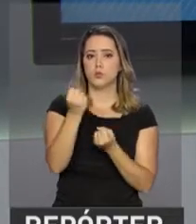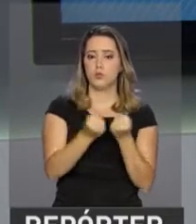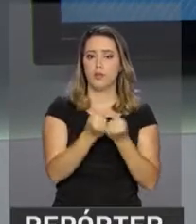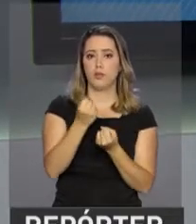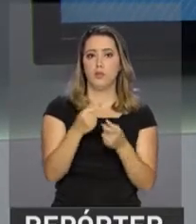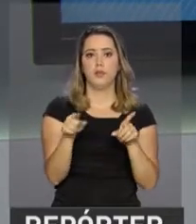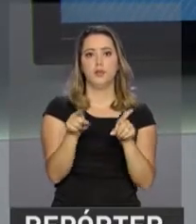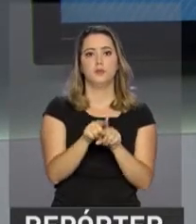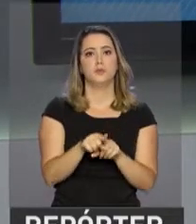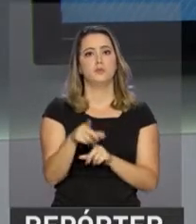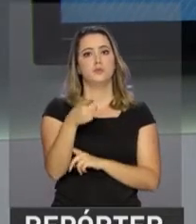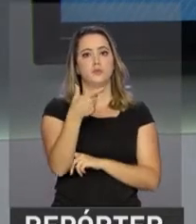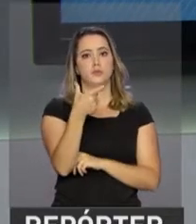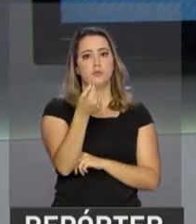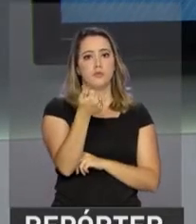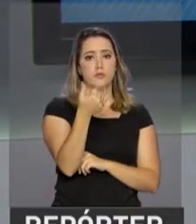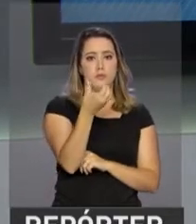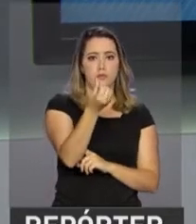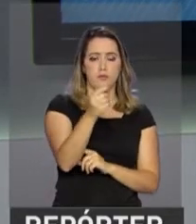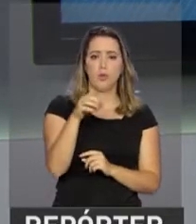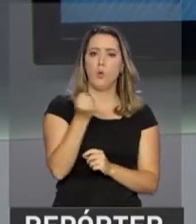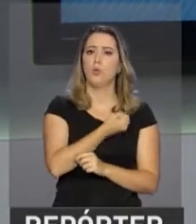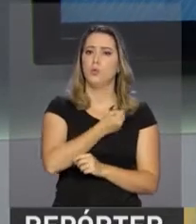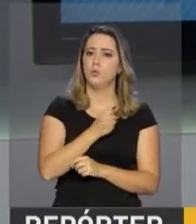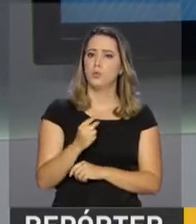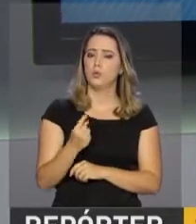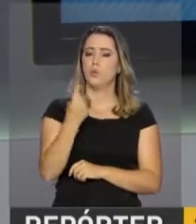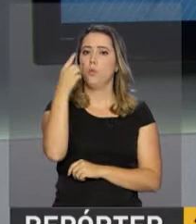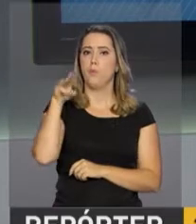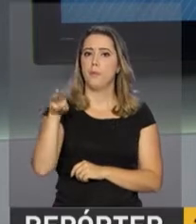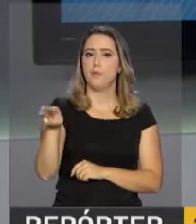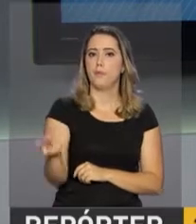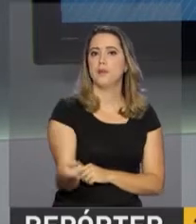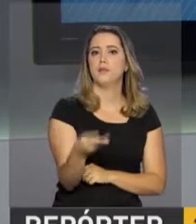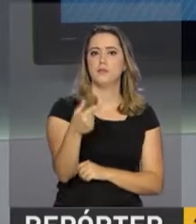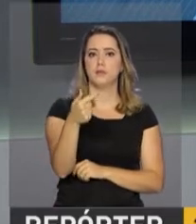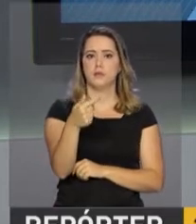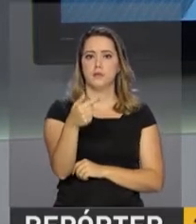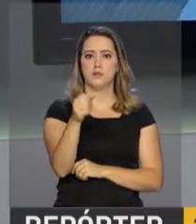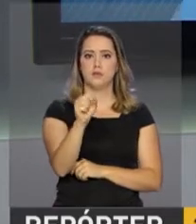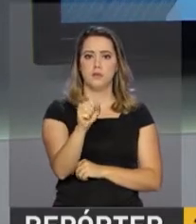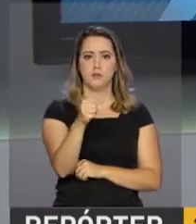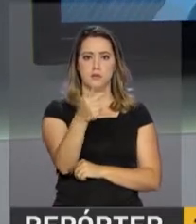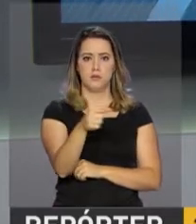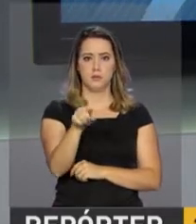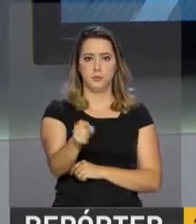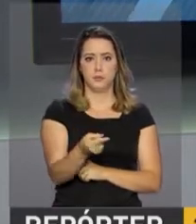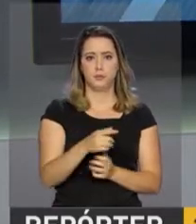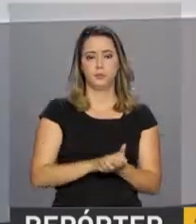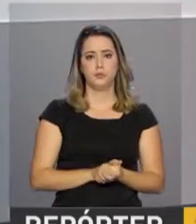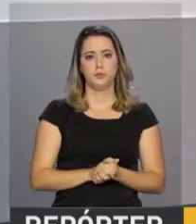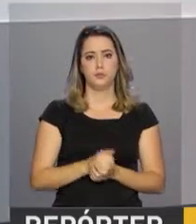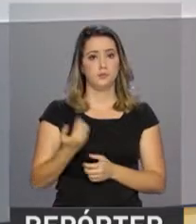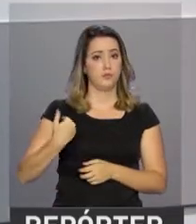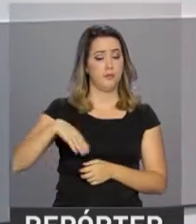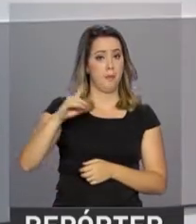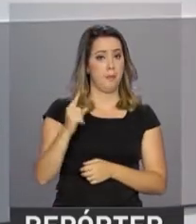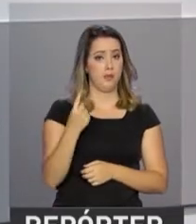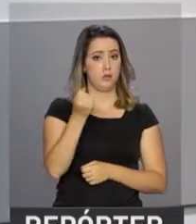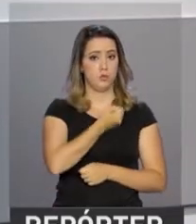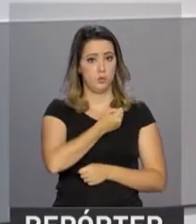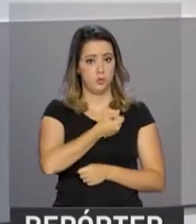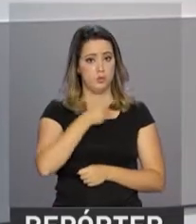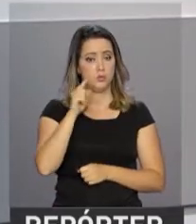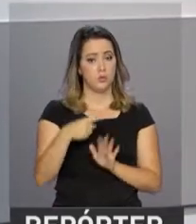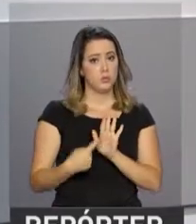em 2016 esse número ficou em 1 milhão setecentos e oitenta e sete mil e mais um dado que